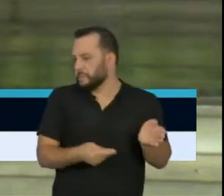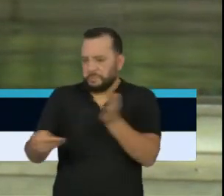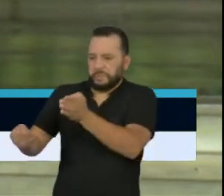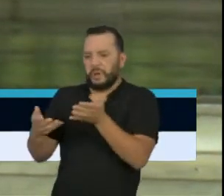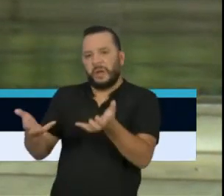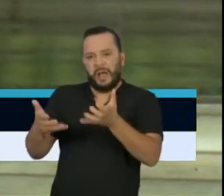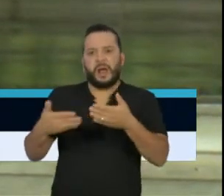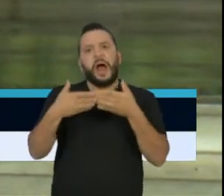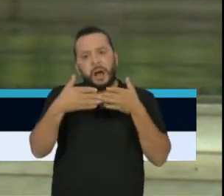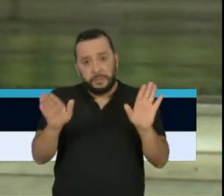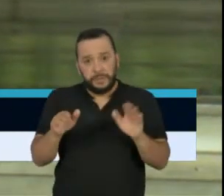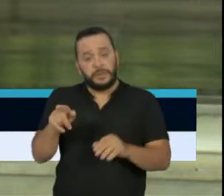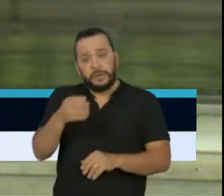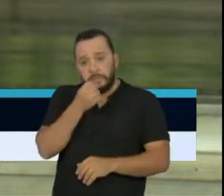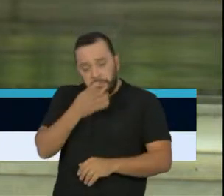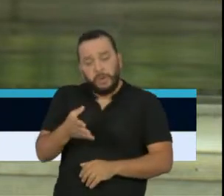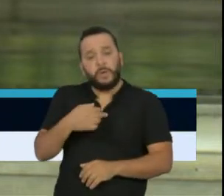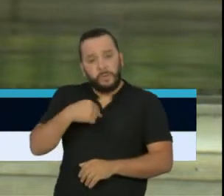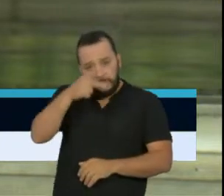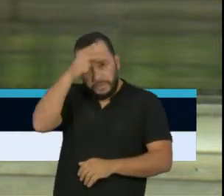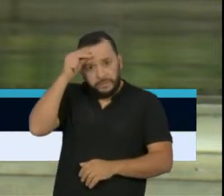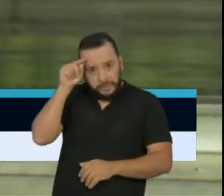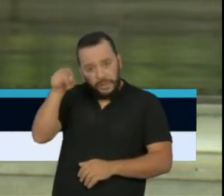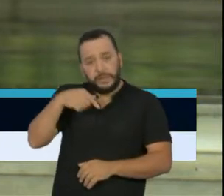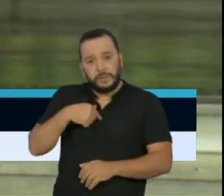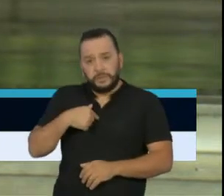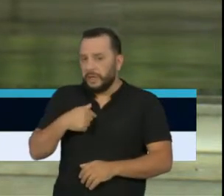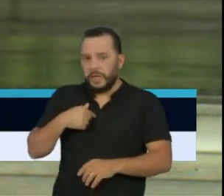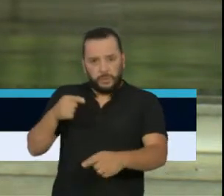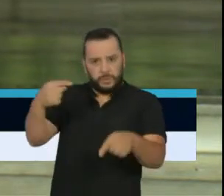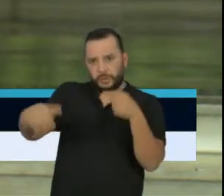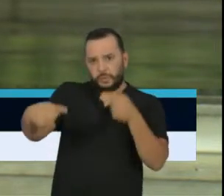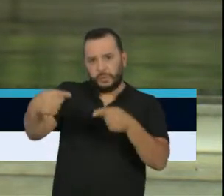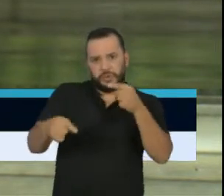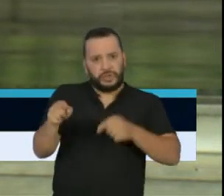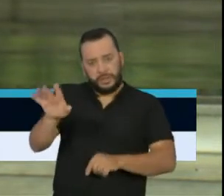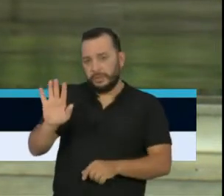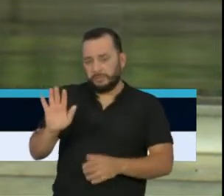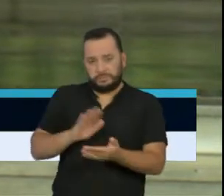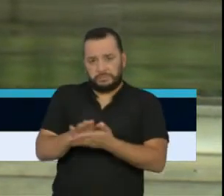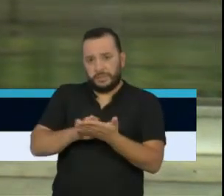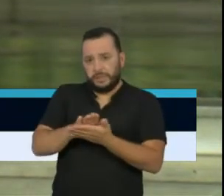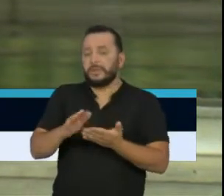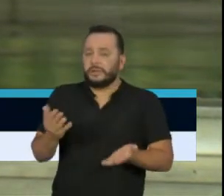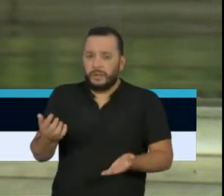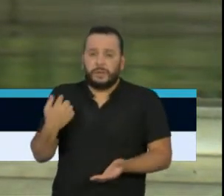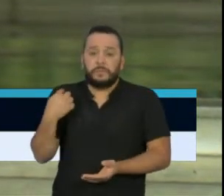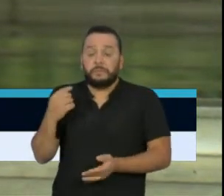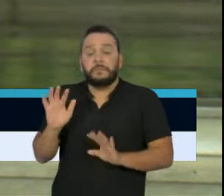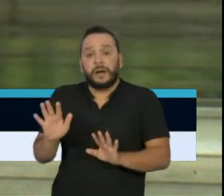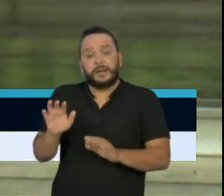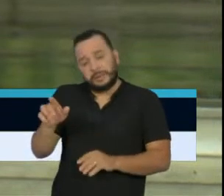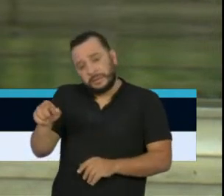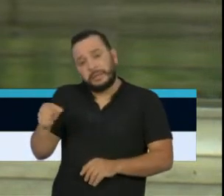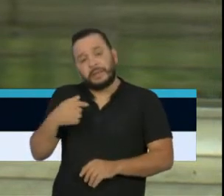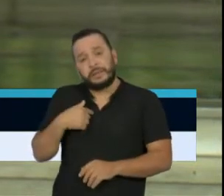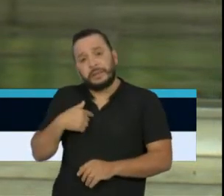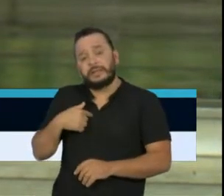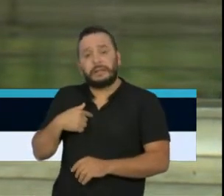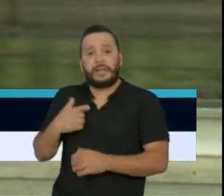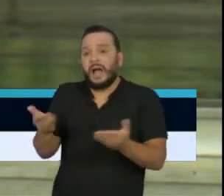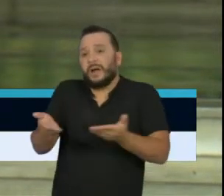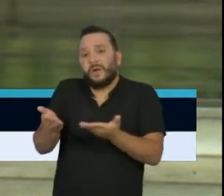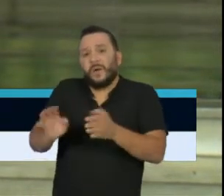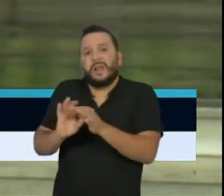Aliás, é um bom prefeito, o prefeito de São José dos Campos. Eu não discuto a sua qualidade, mas nós discutimos a oportunidade. Também não é